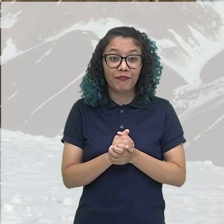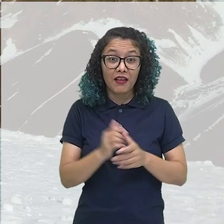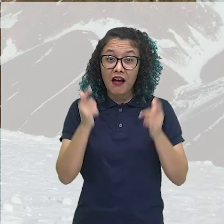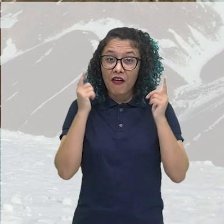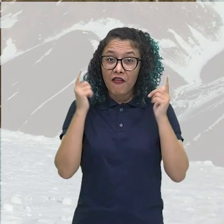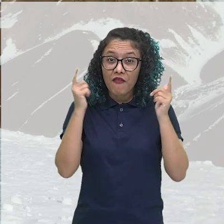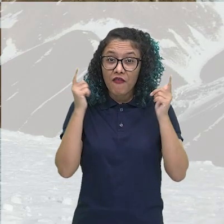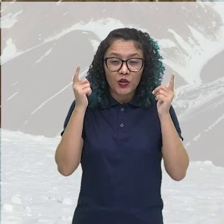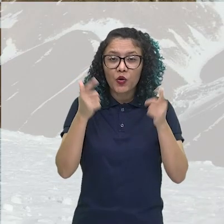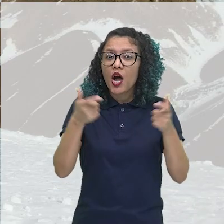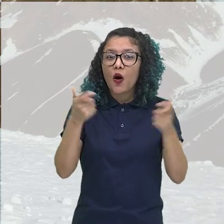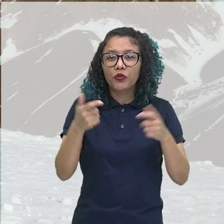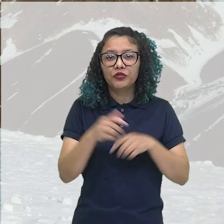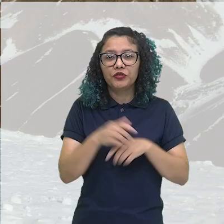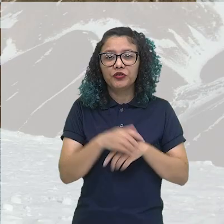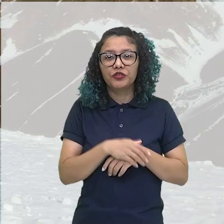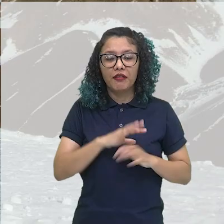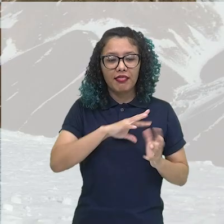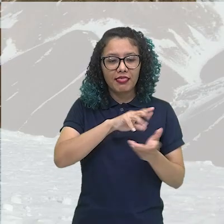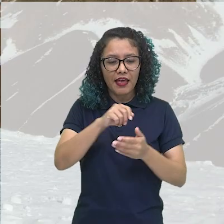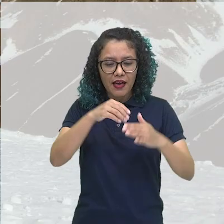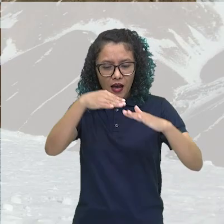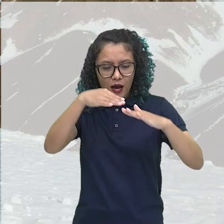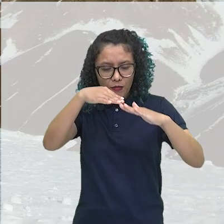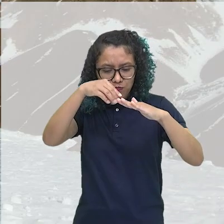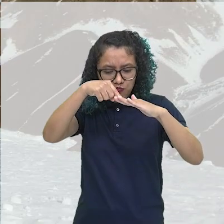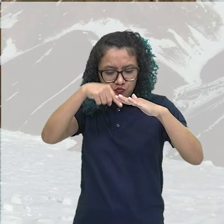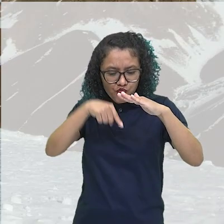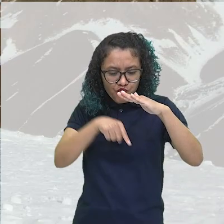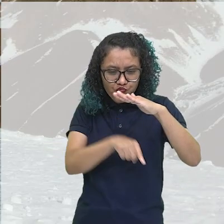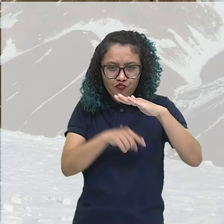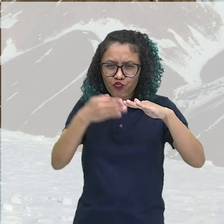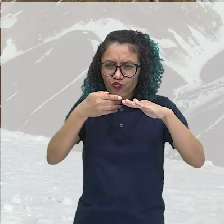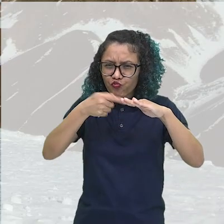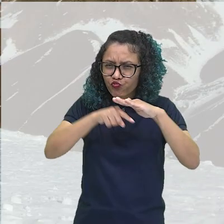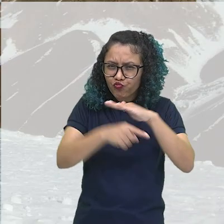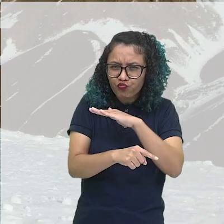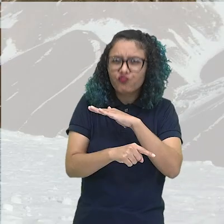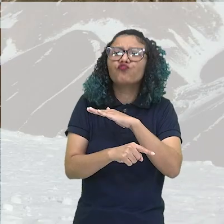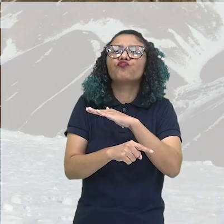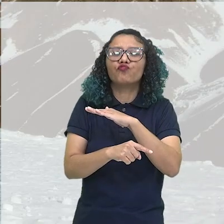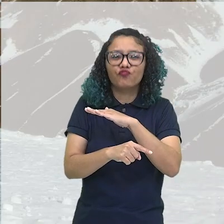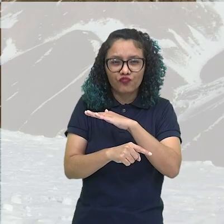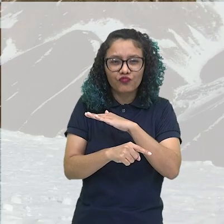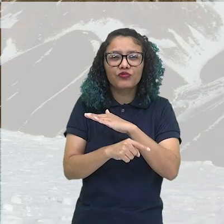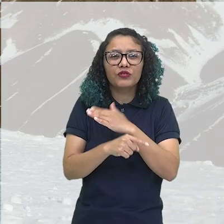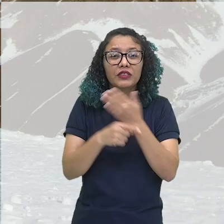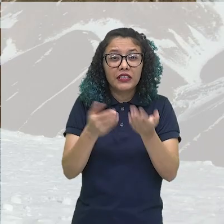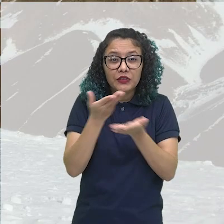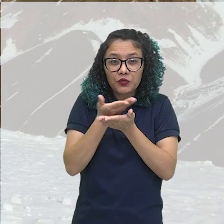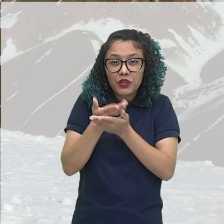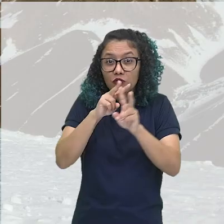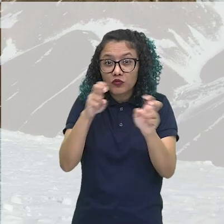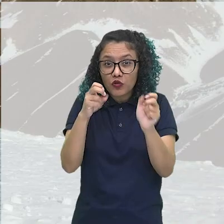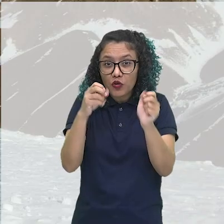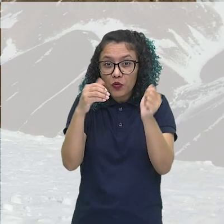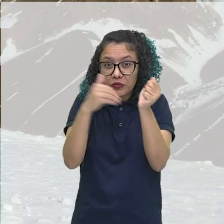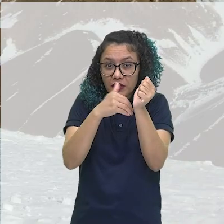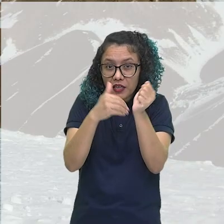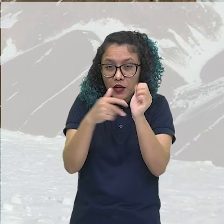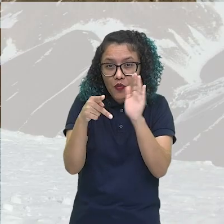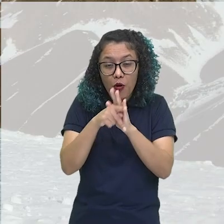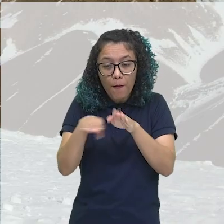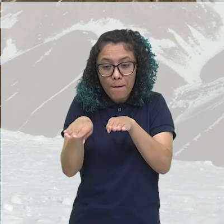Aventura nas profundezas da Terra, desvendando os segredos das placas